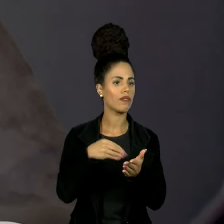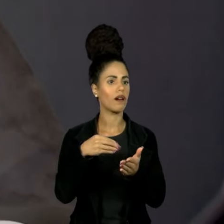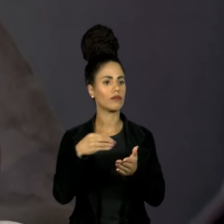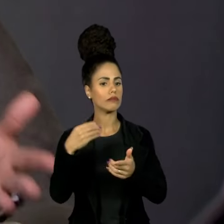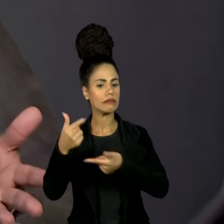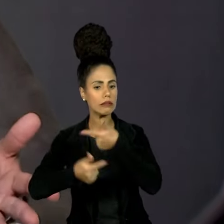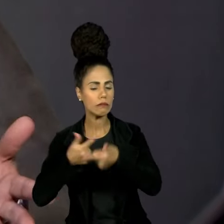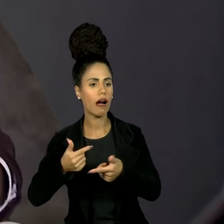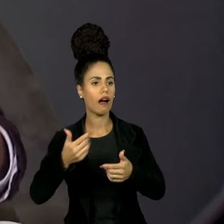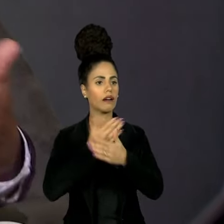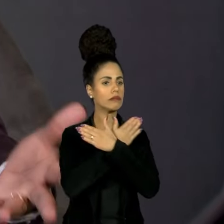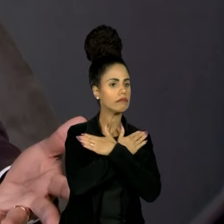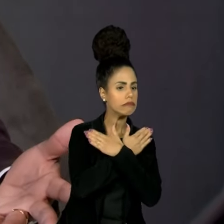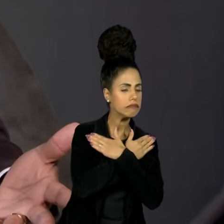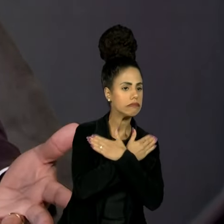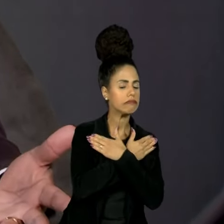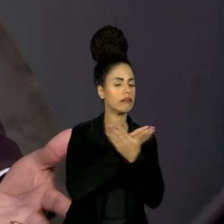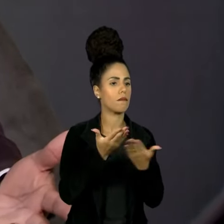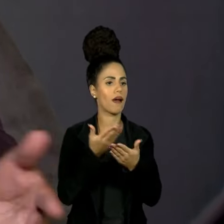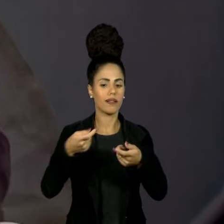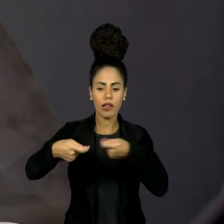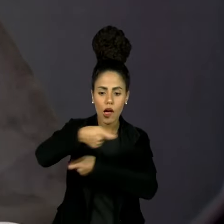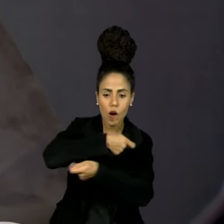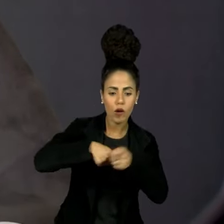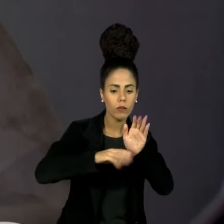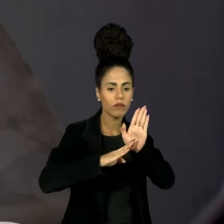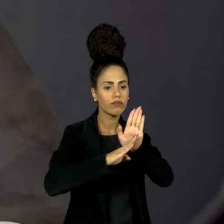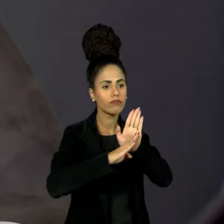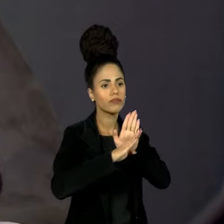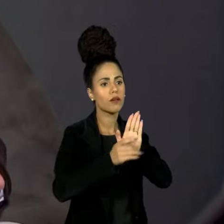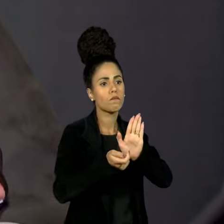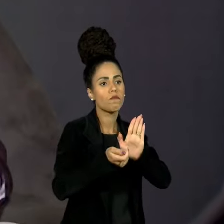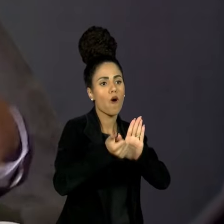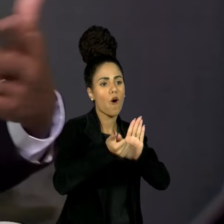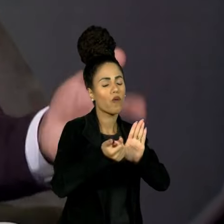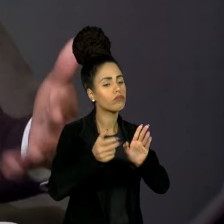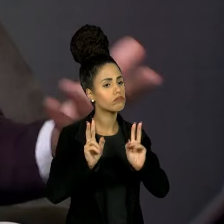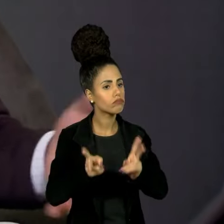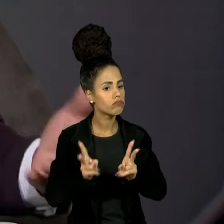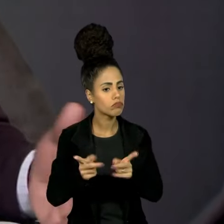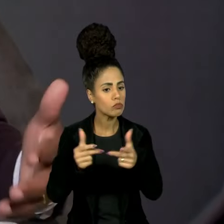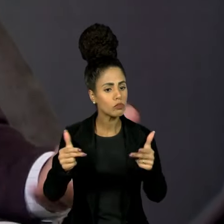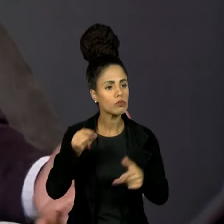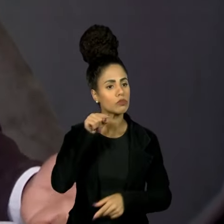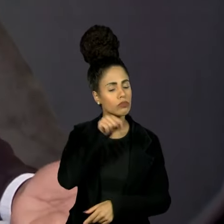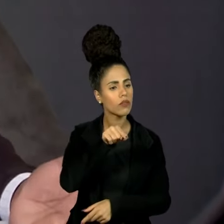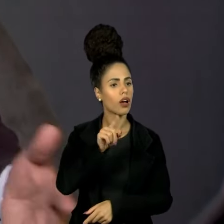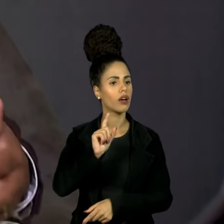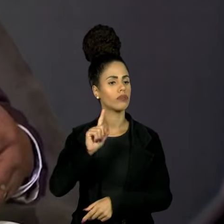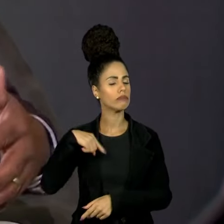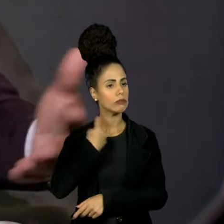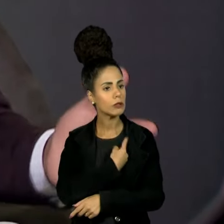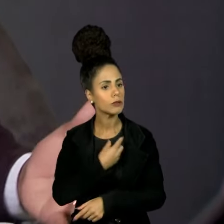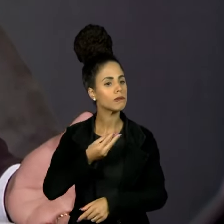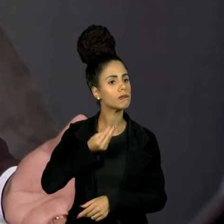é? A economia não cresceu, não gerou os empregos e, da mesma maneira, ainda estamos aí nos rescaldos de uma pandemia, né,